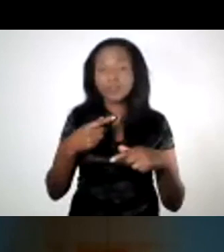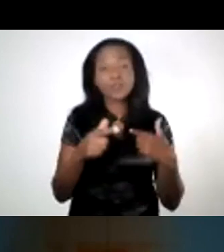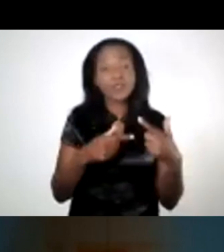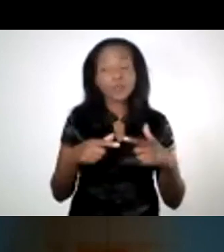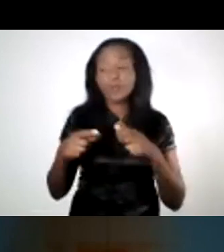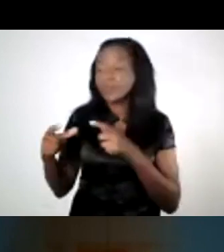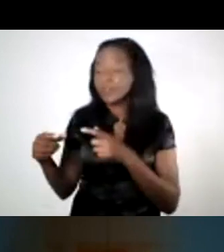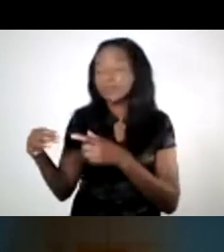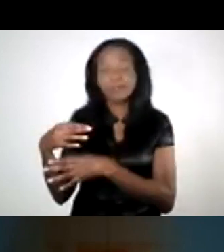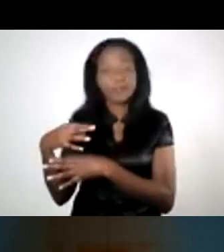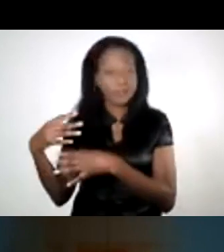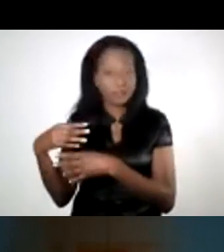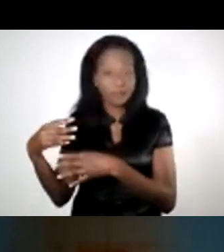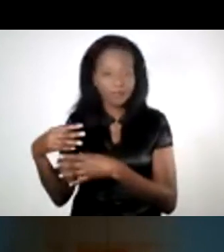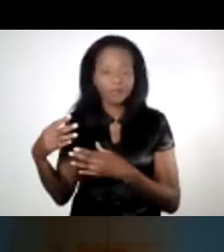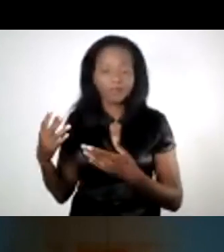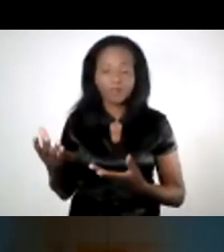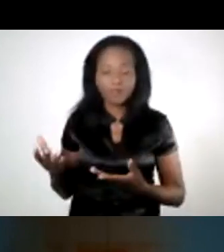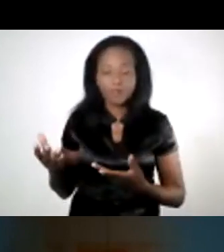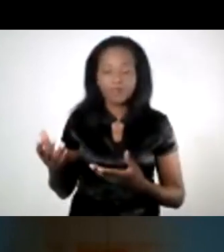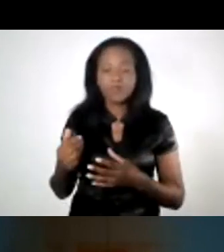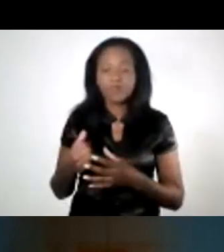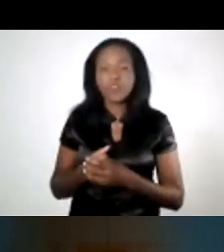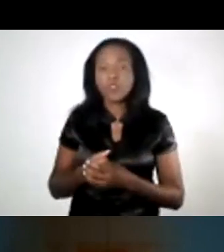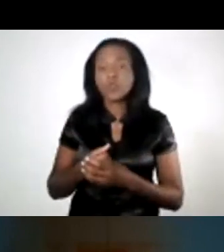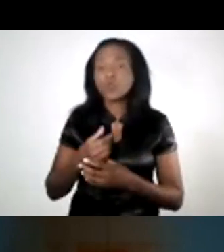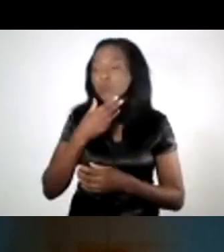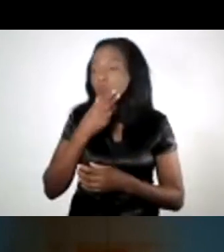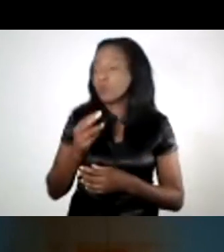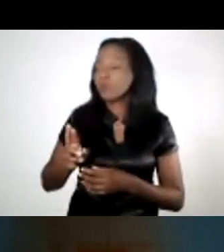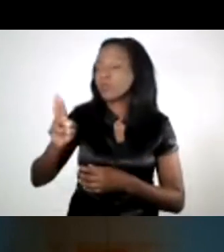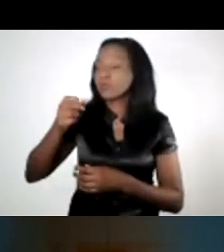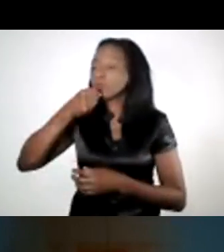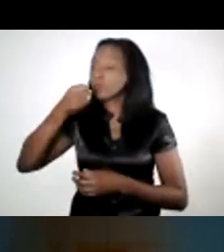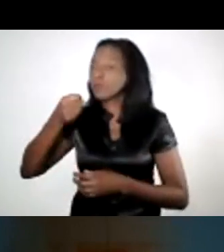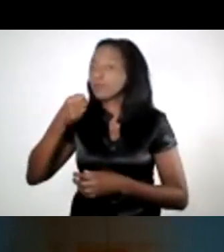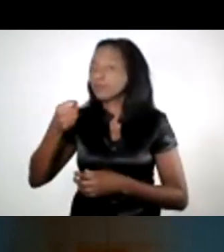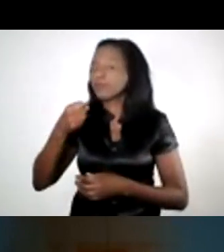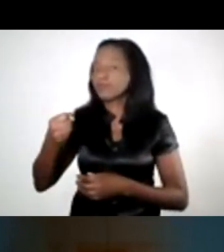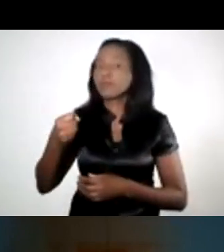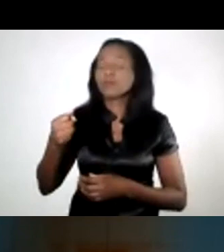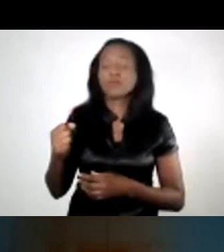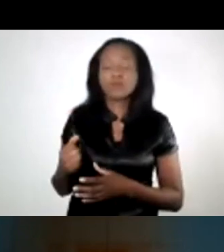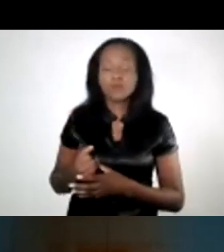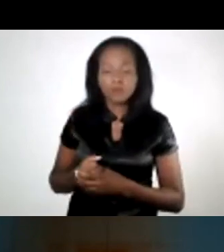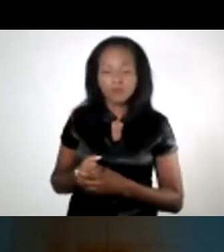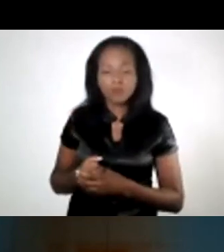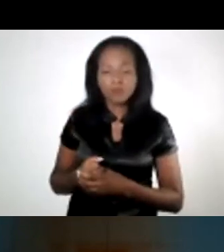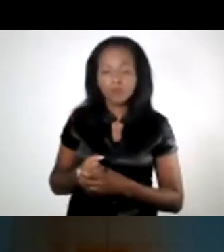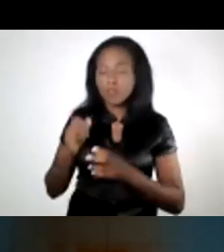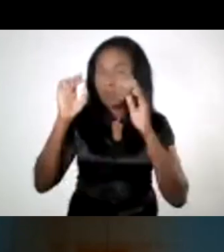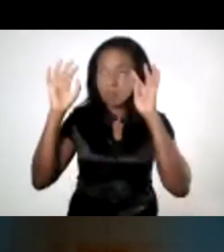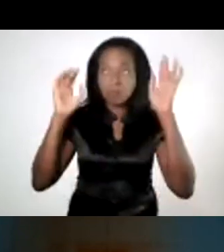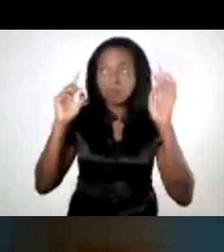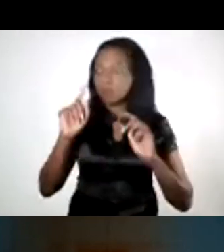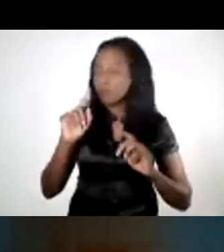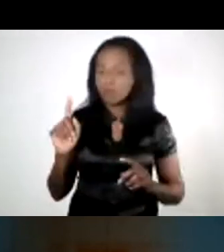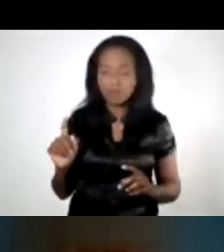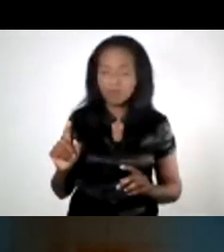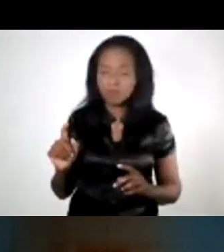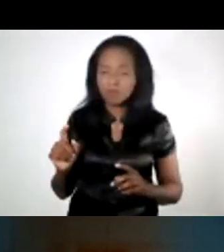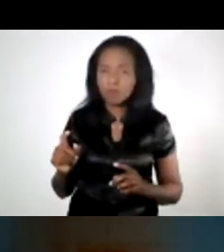né? E aí o próprio entrevistador, ele nem imaginava como que se fazia